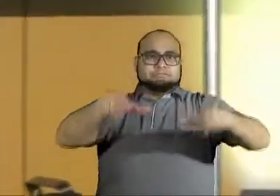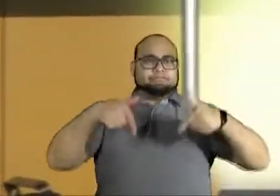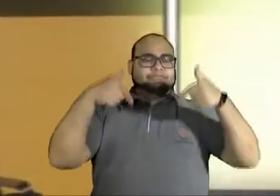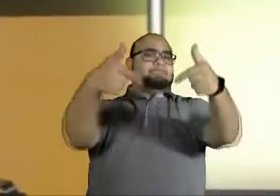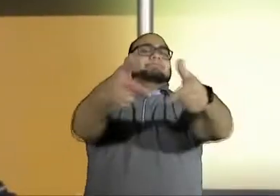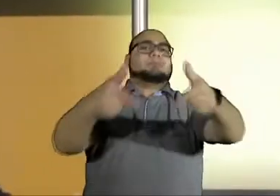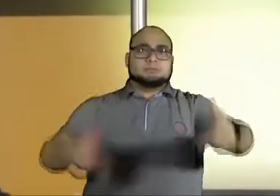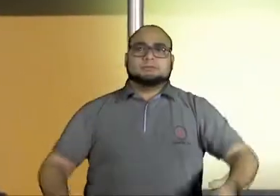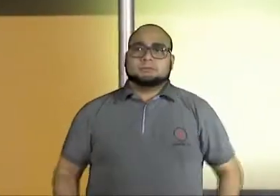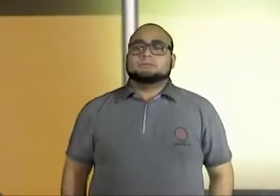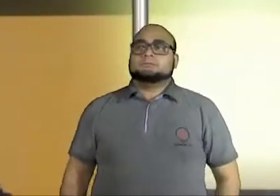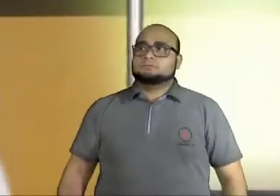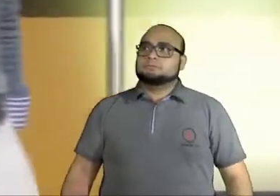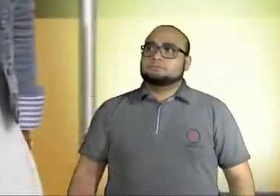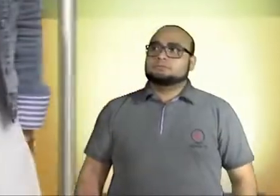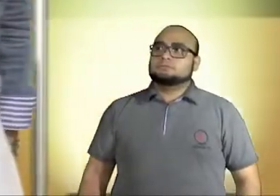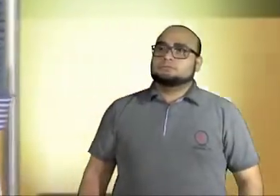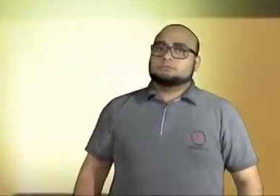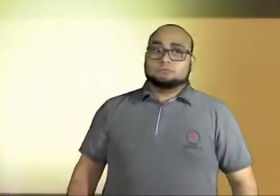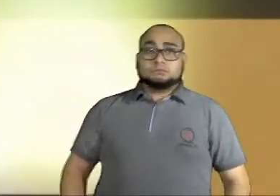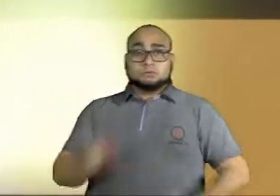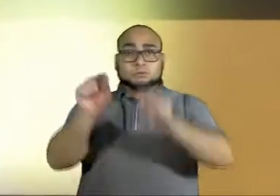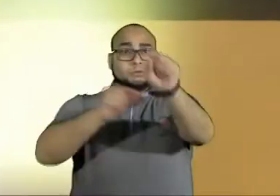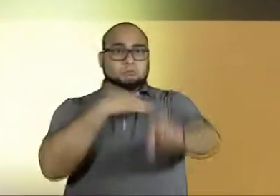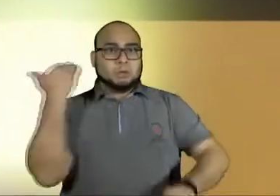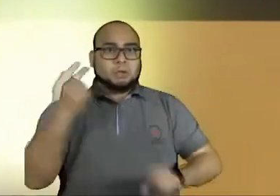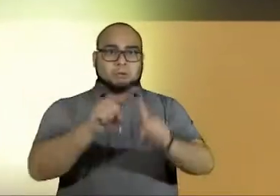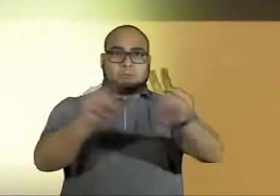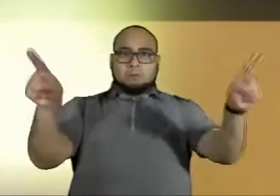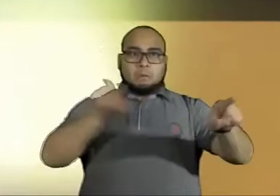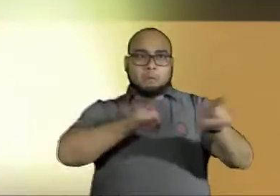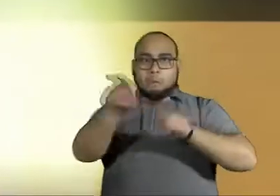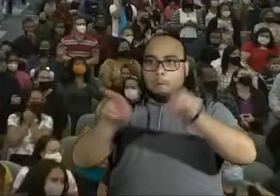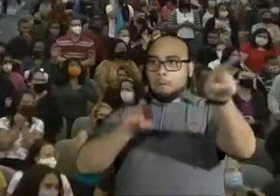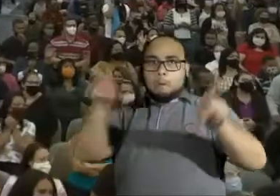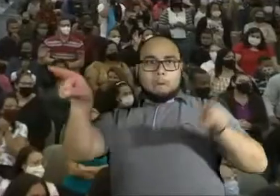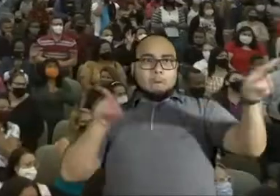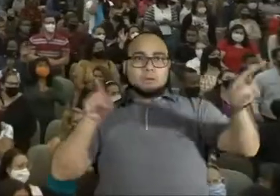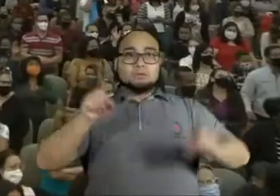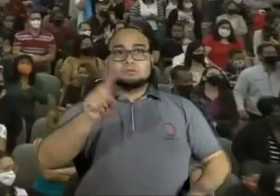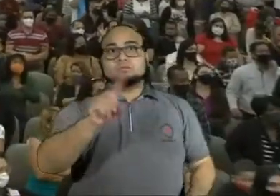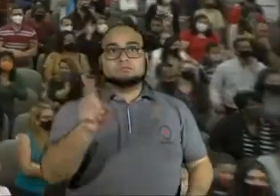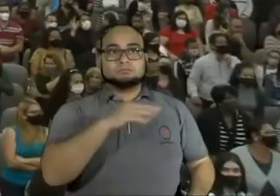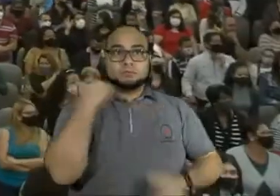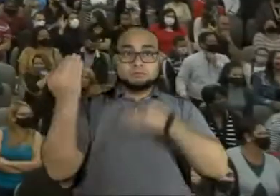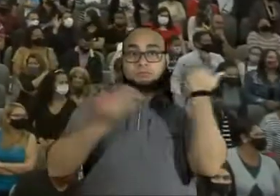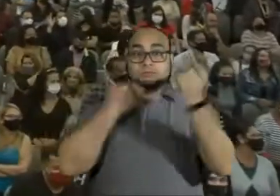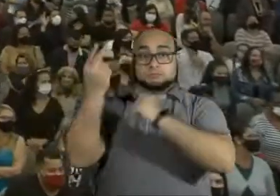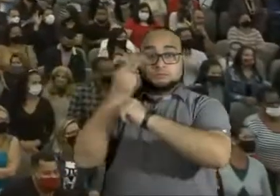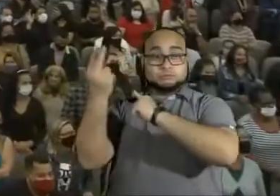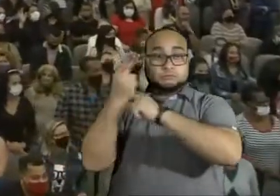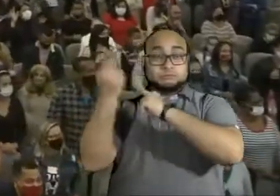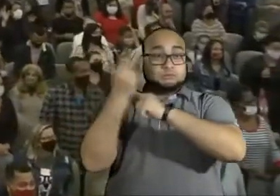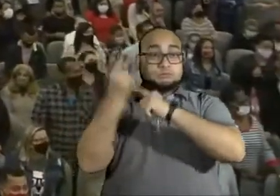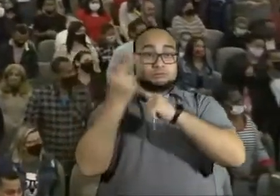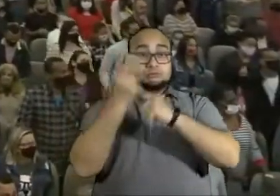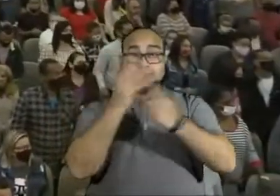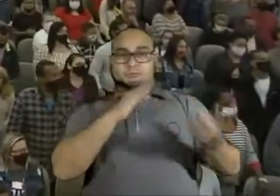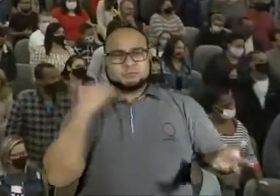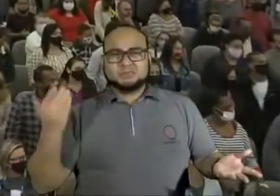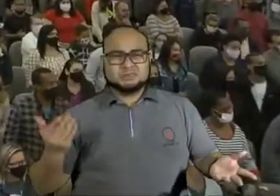se defende? Morto argumenta? Morto se protege? Morto não pode fazer?